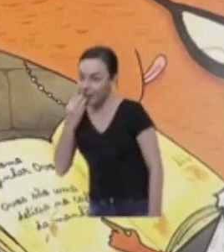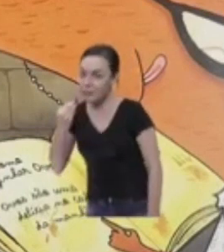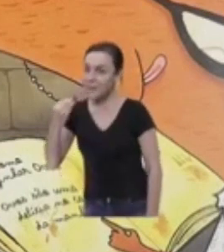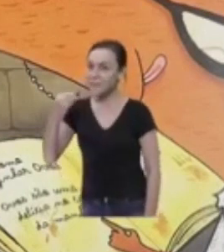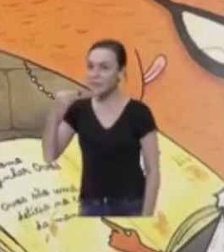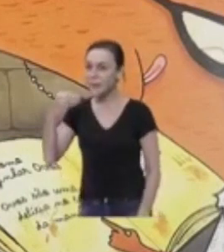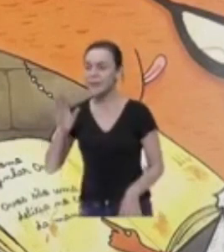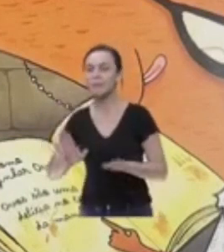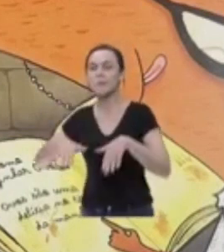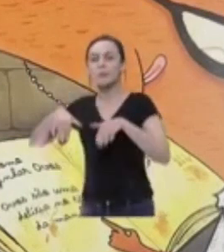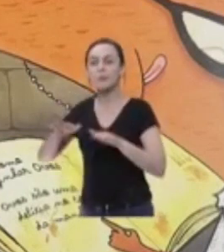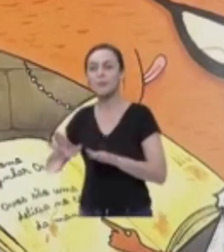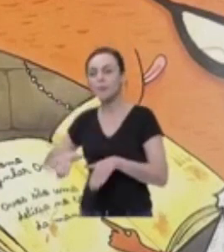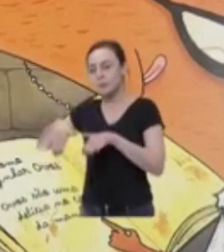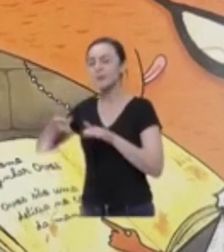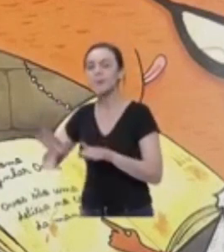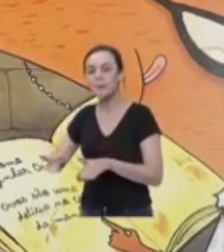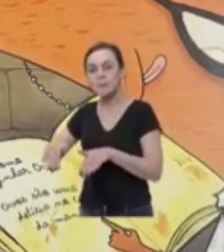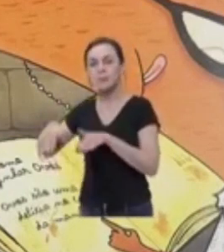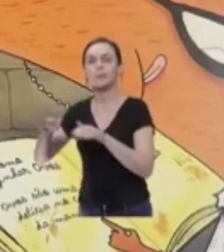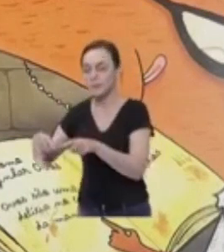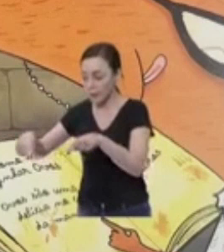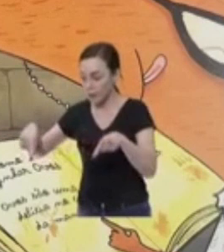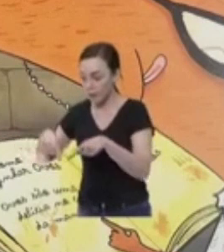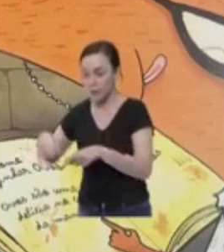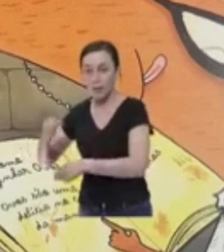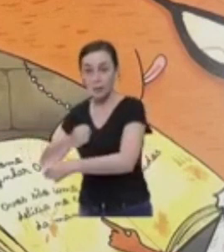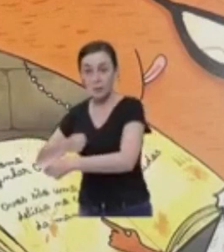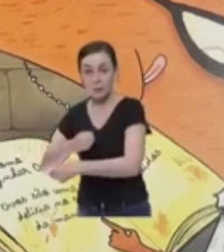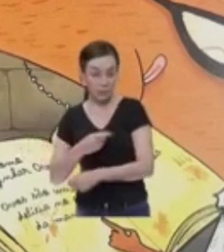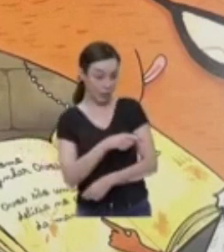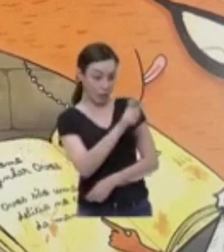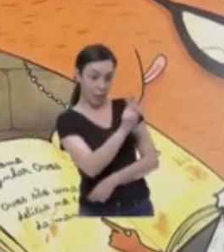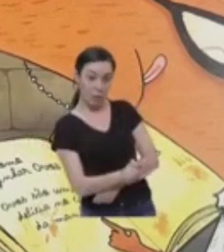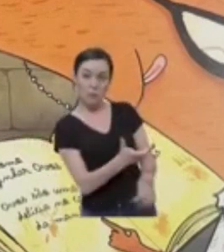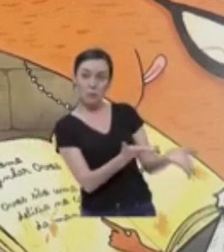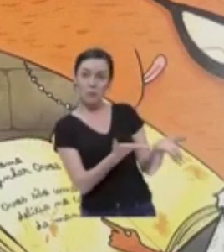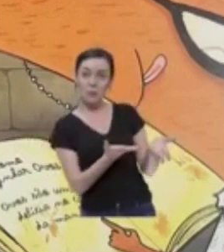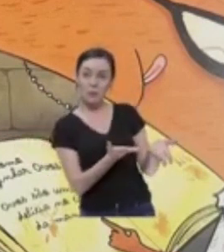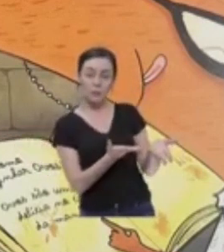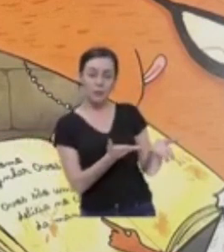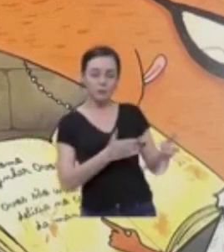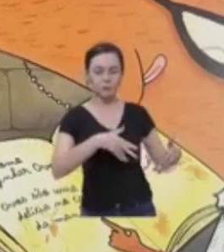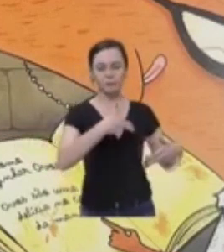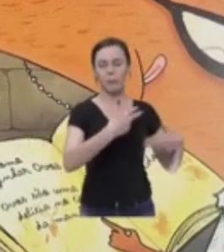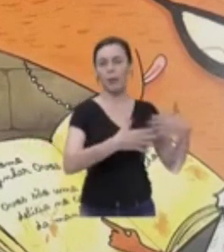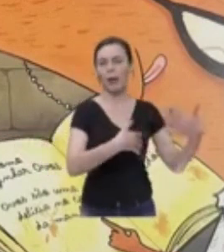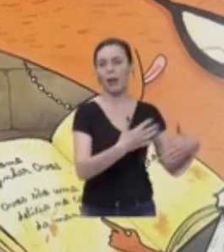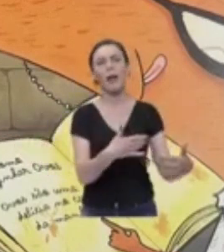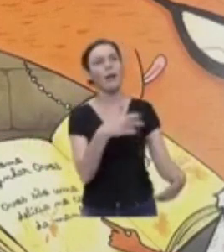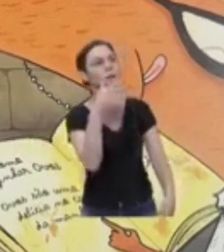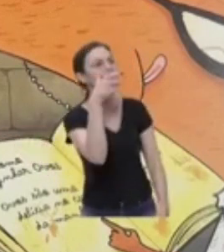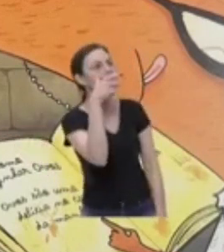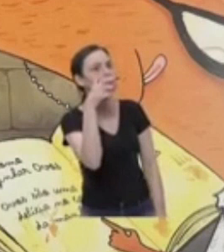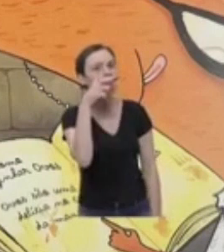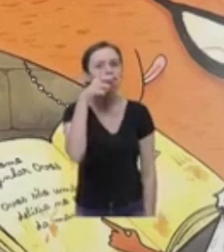Enquanto Rapunzela saía aos saltos para a cozinha, o convidado rolava pela mansão.